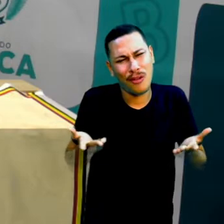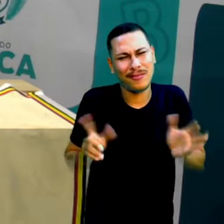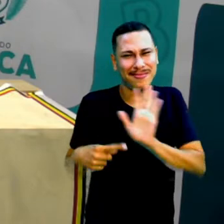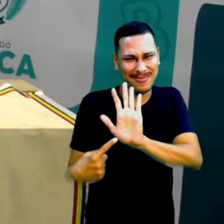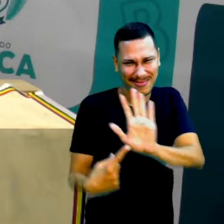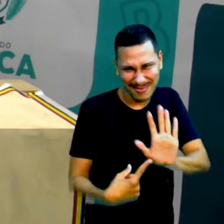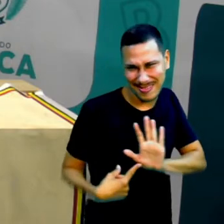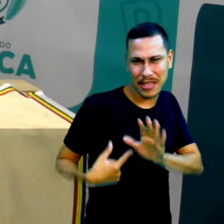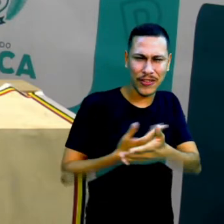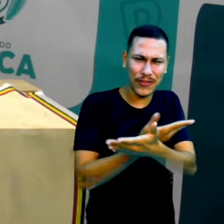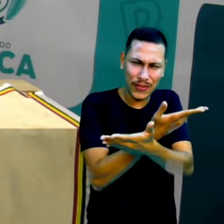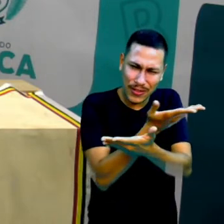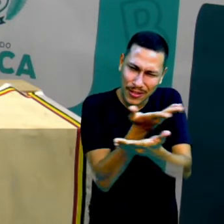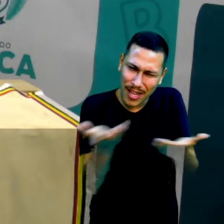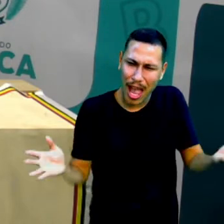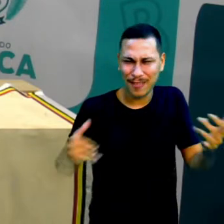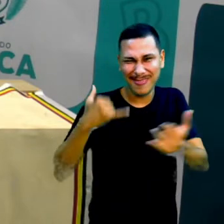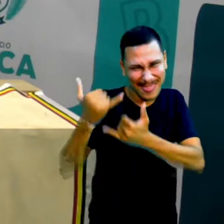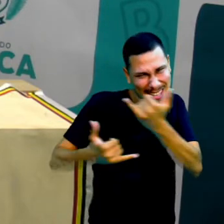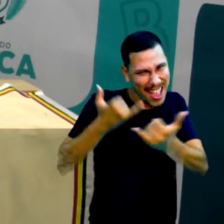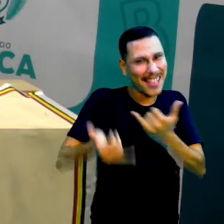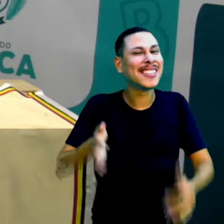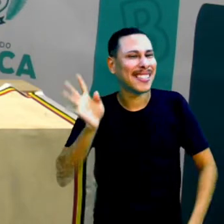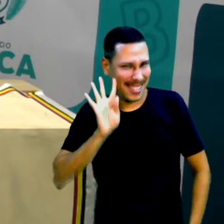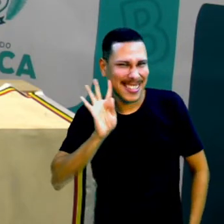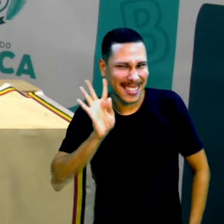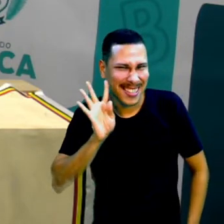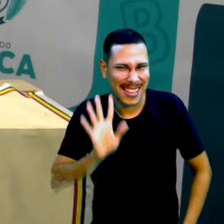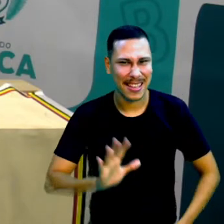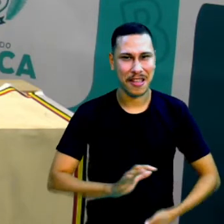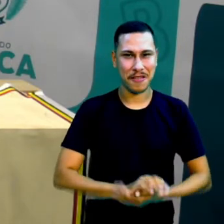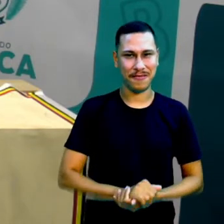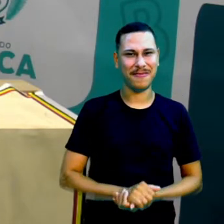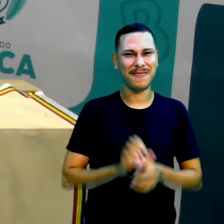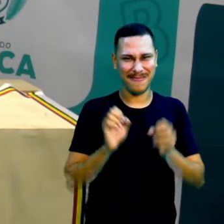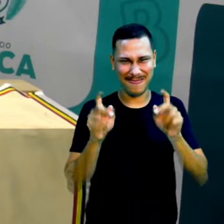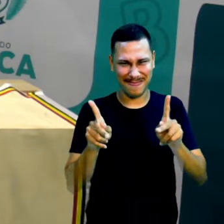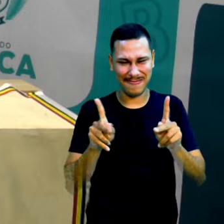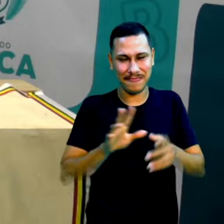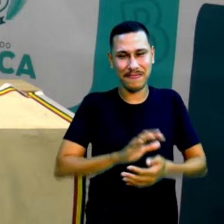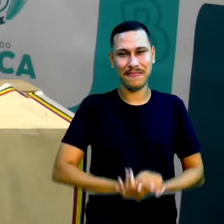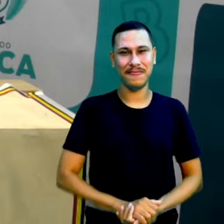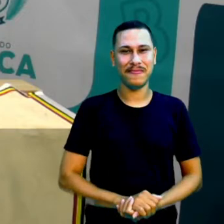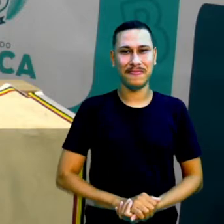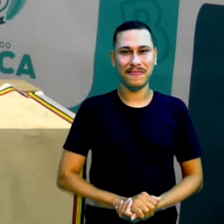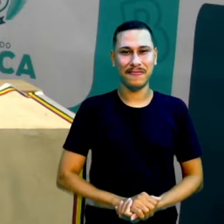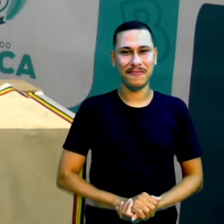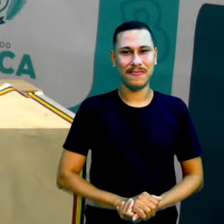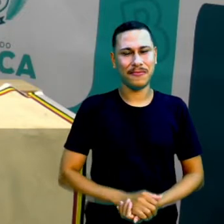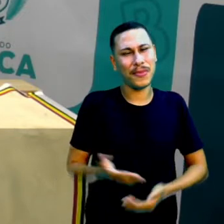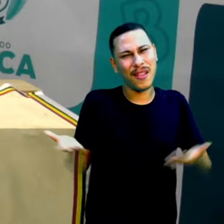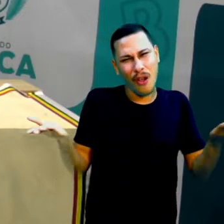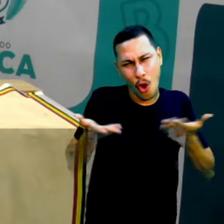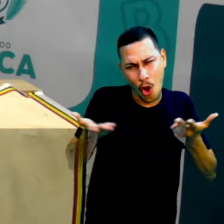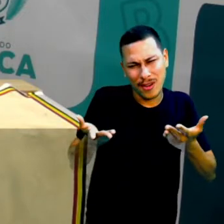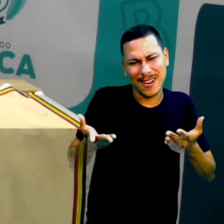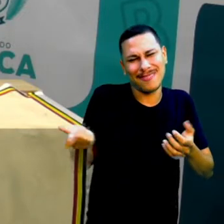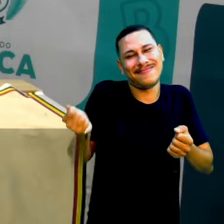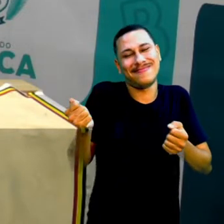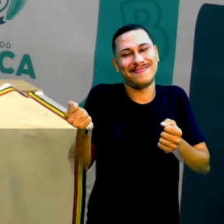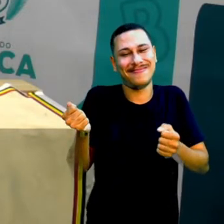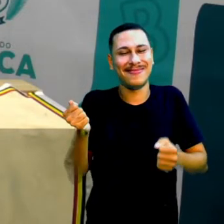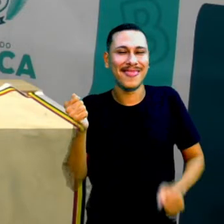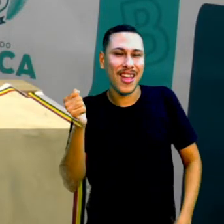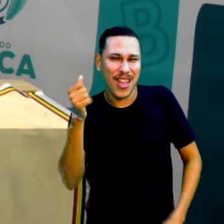trouxe uma construção para vocês bem legal, certo? Agora, para essa